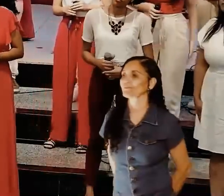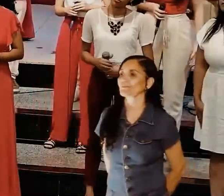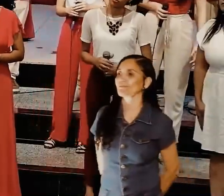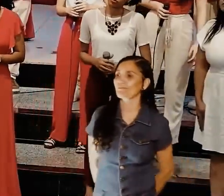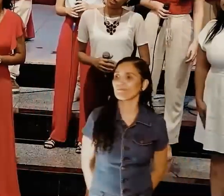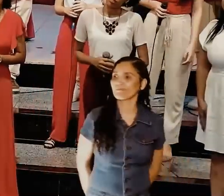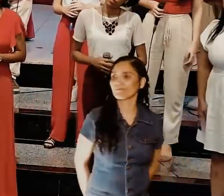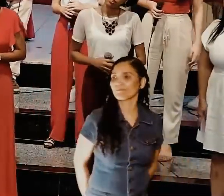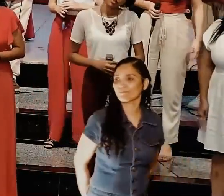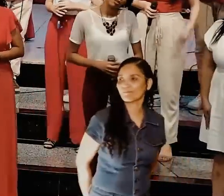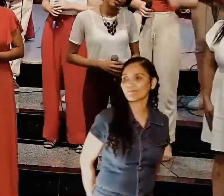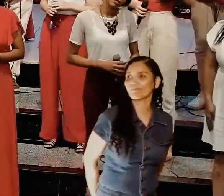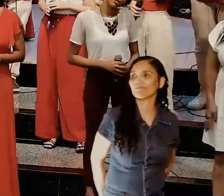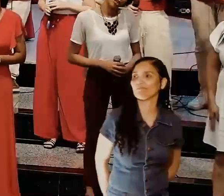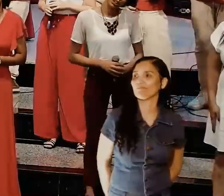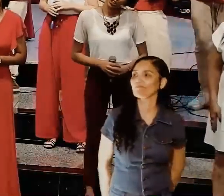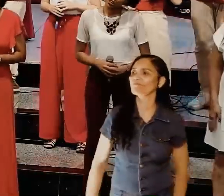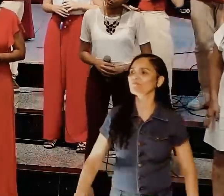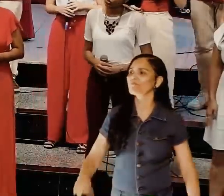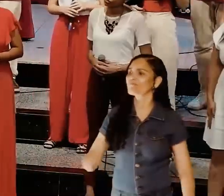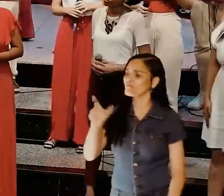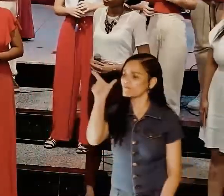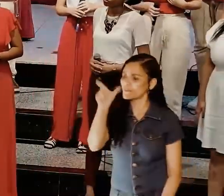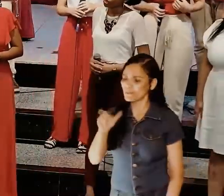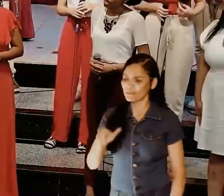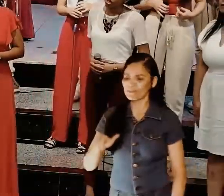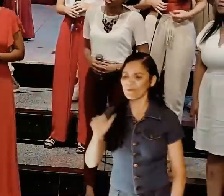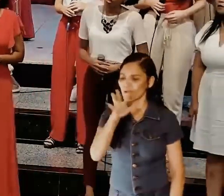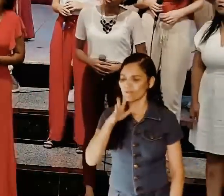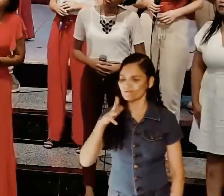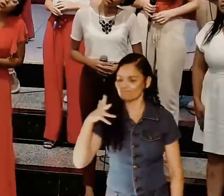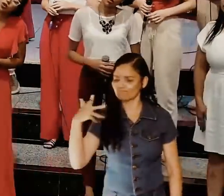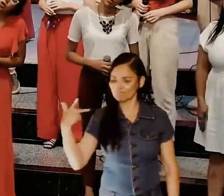Cantai que o Salvador chegou,